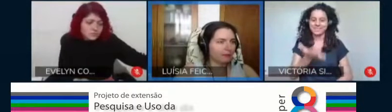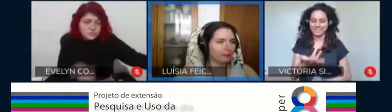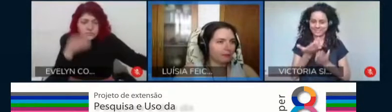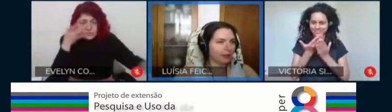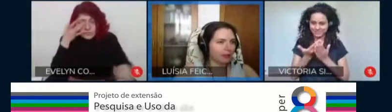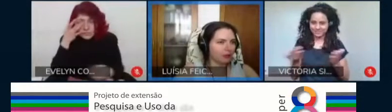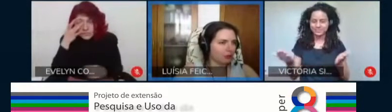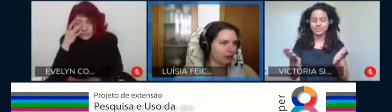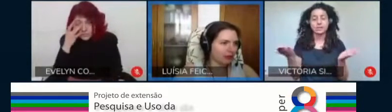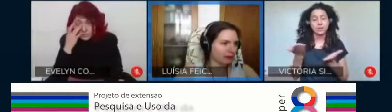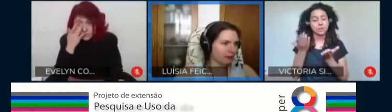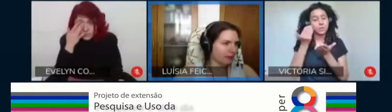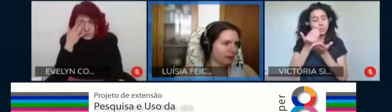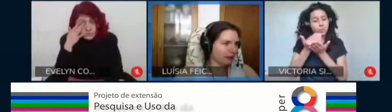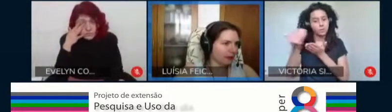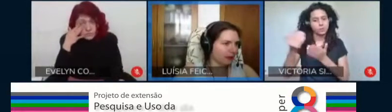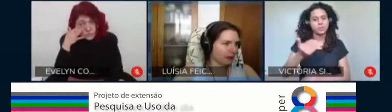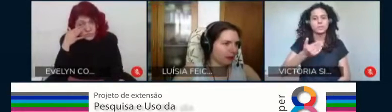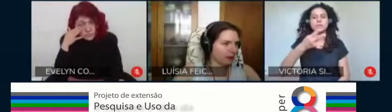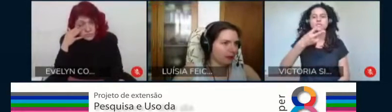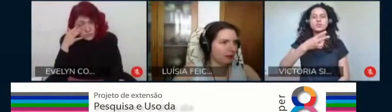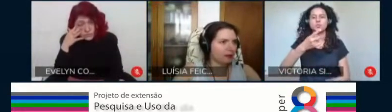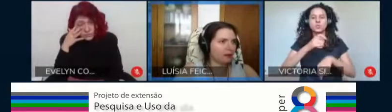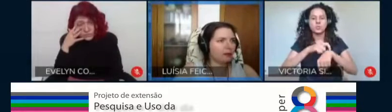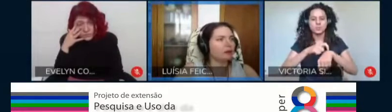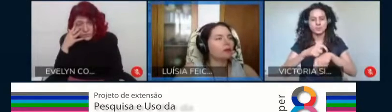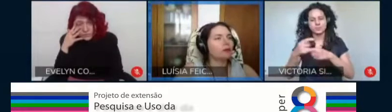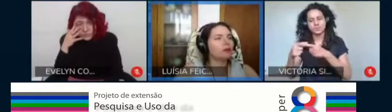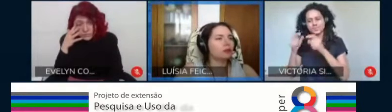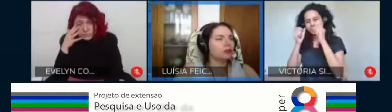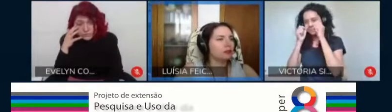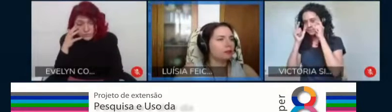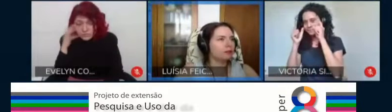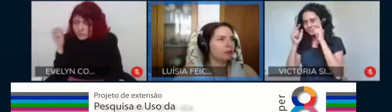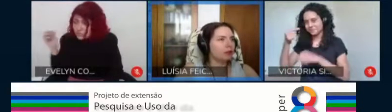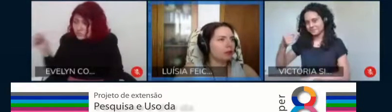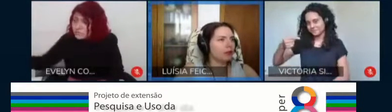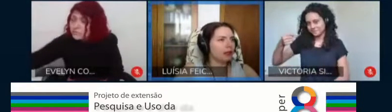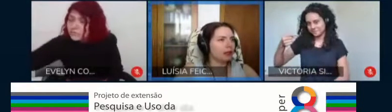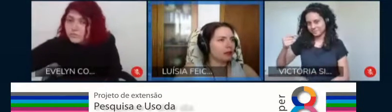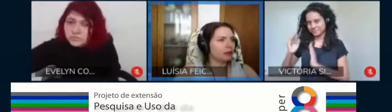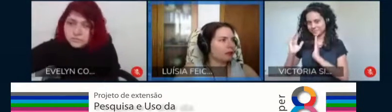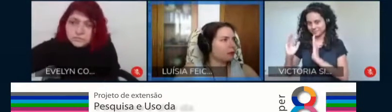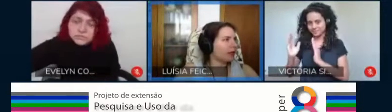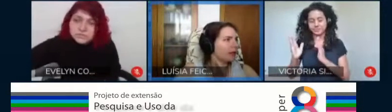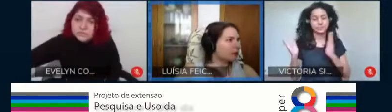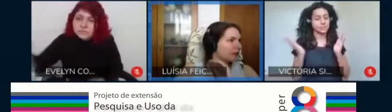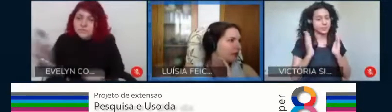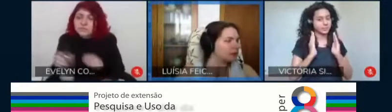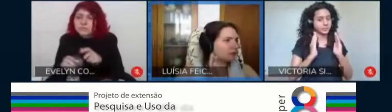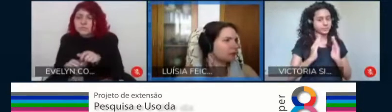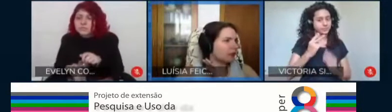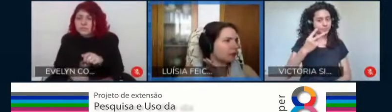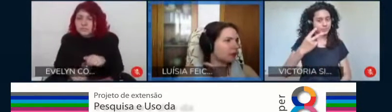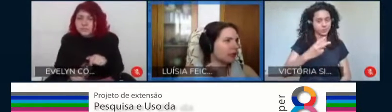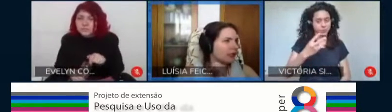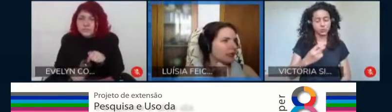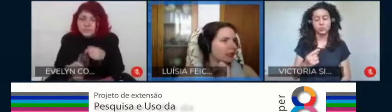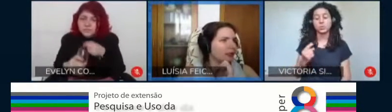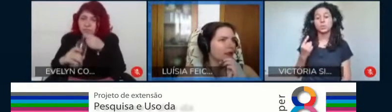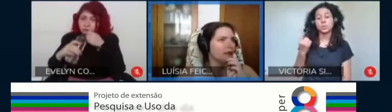começar a parte 2. Então, hoje só uma recapitulação